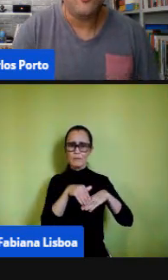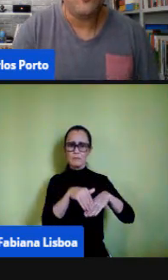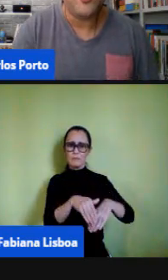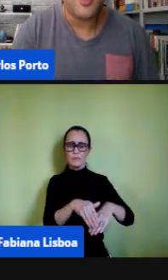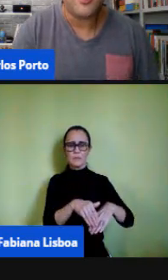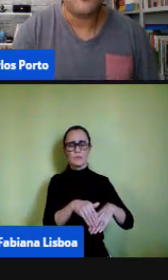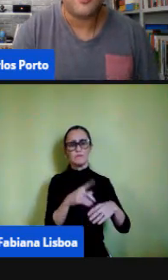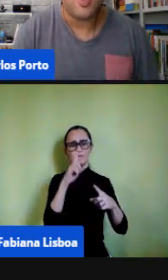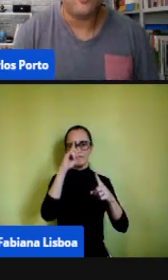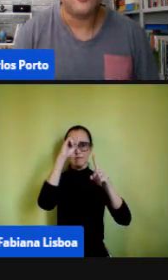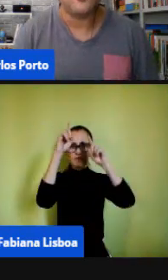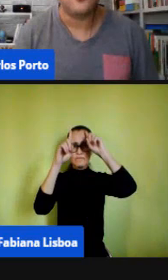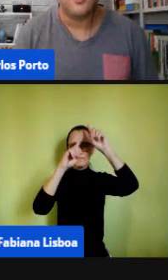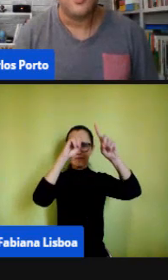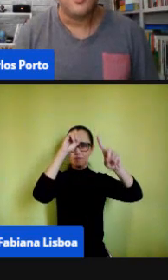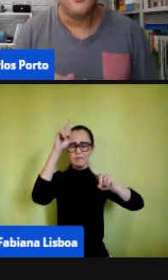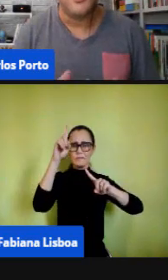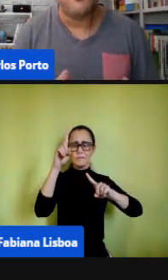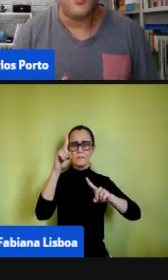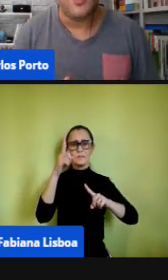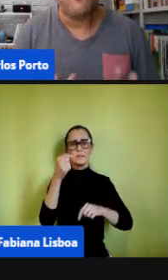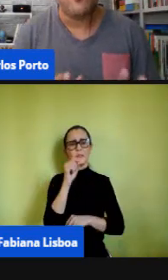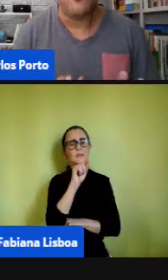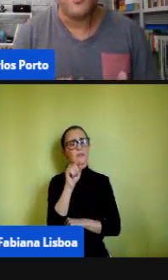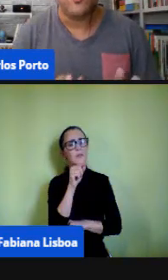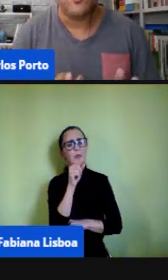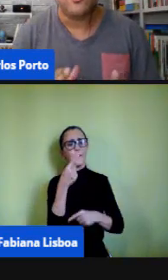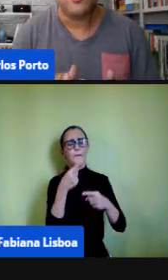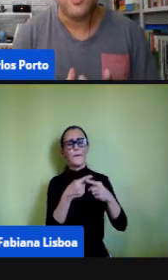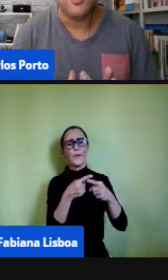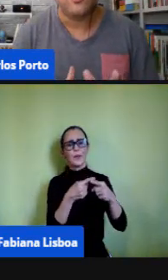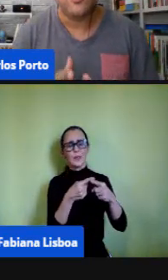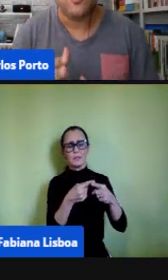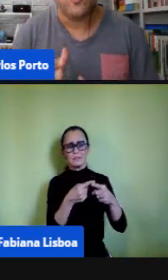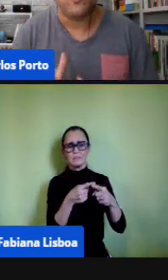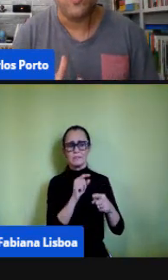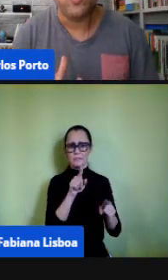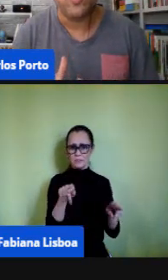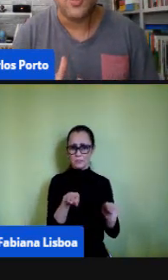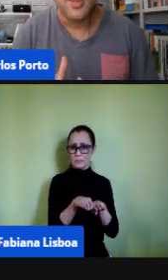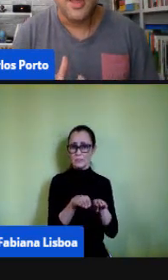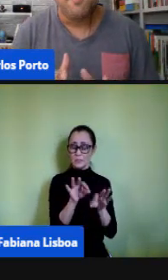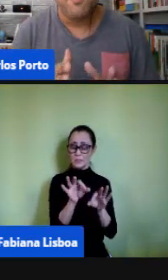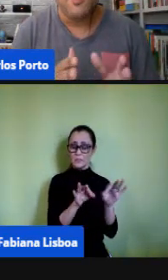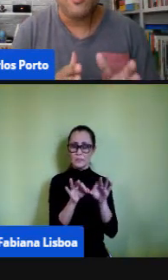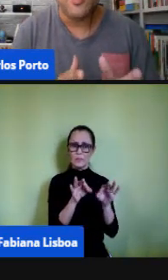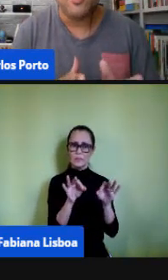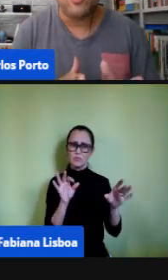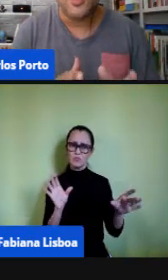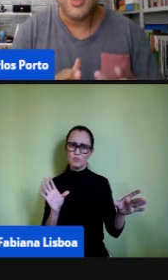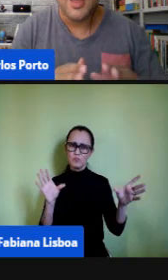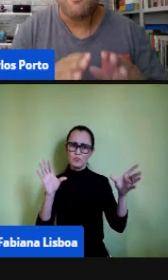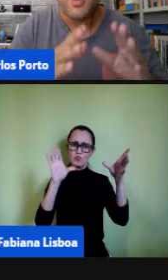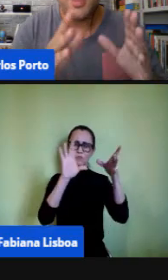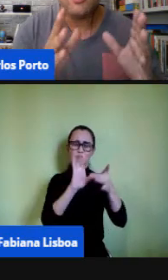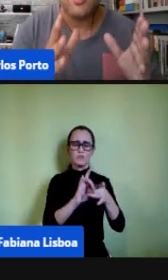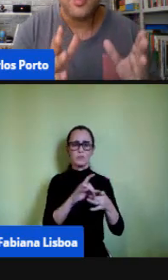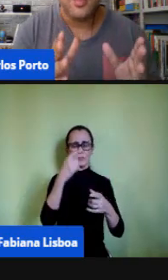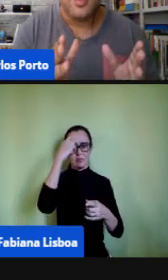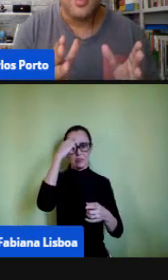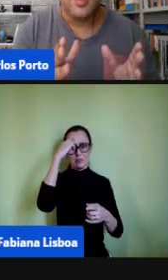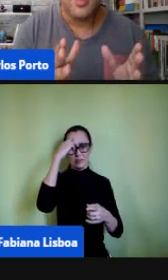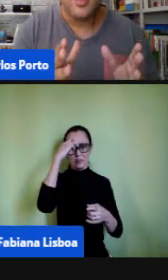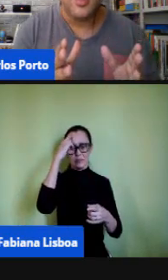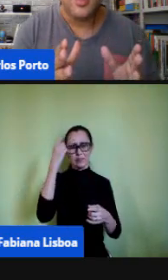para instigar as causas e elaborar. Veja bem, então nós estamos dentro desse conjunto, pensando no que a